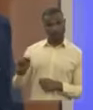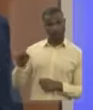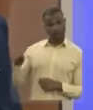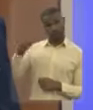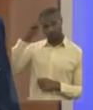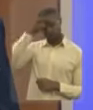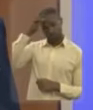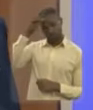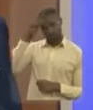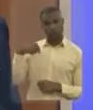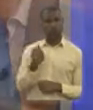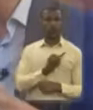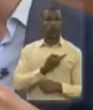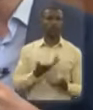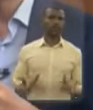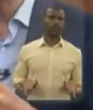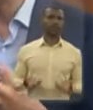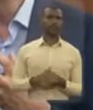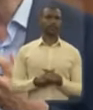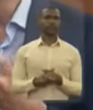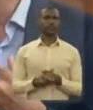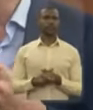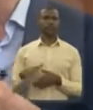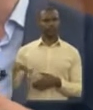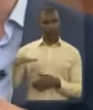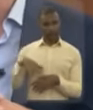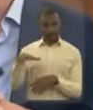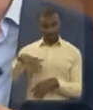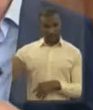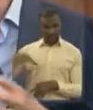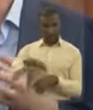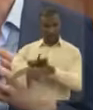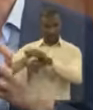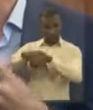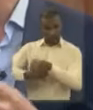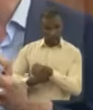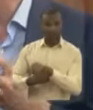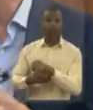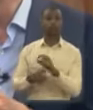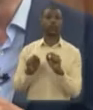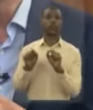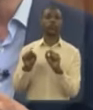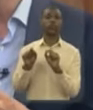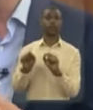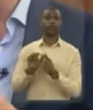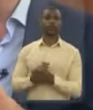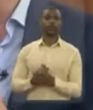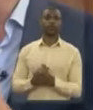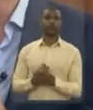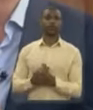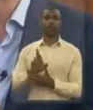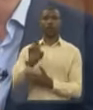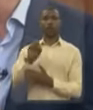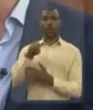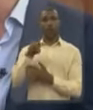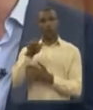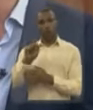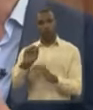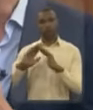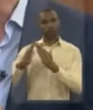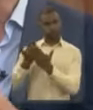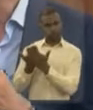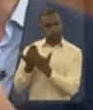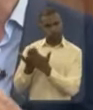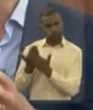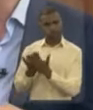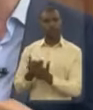governo nós vamos na área de segurança nós vamos retomar a questão da ronda escolar nós